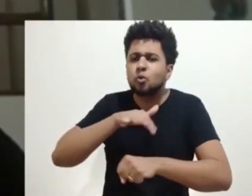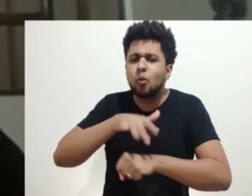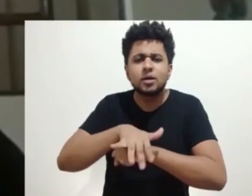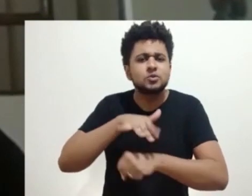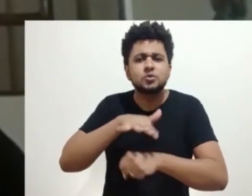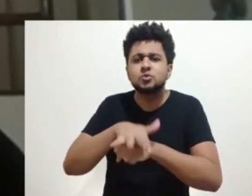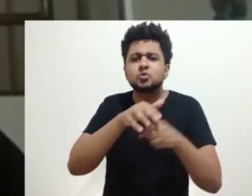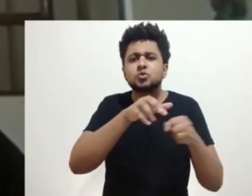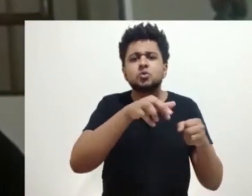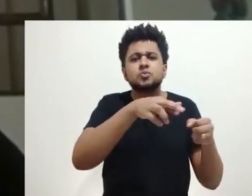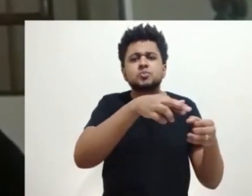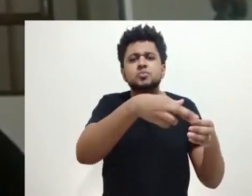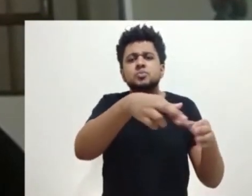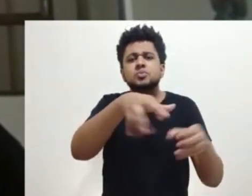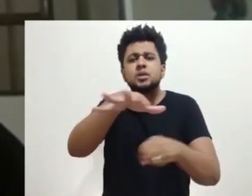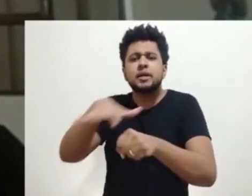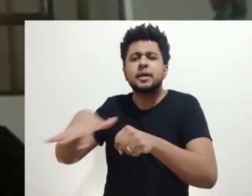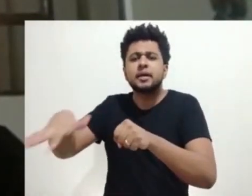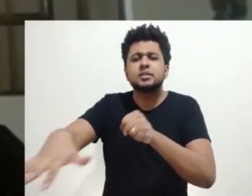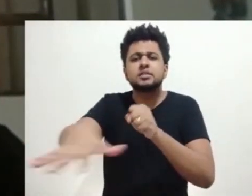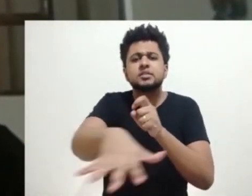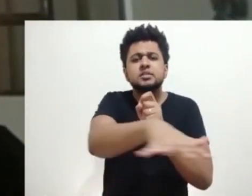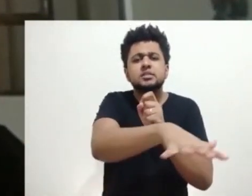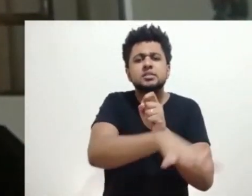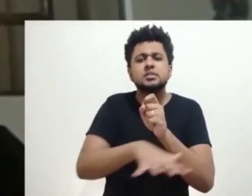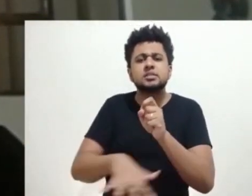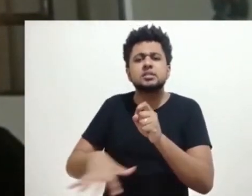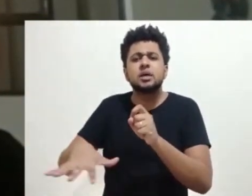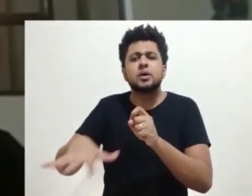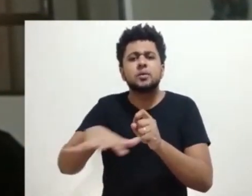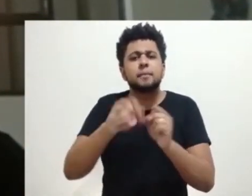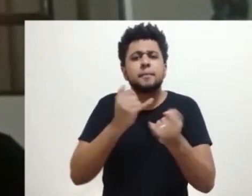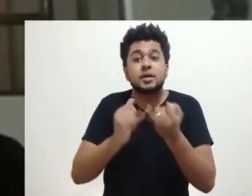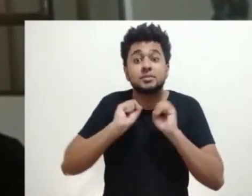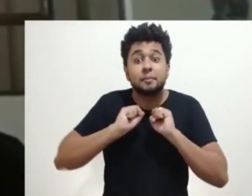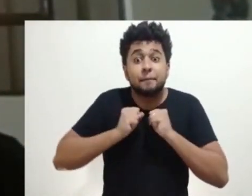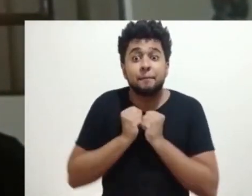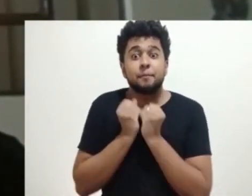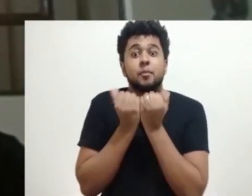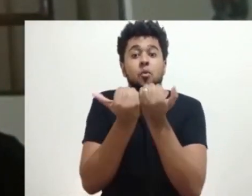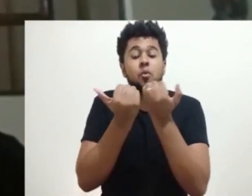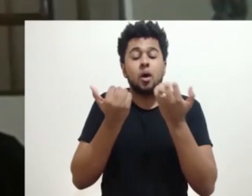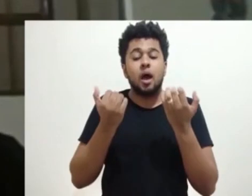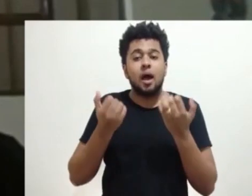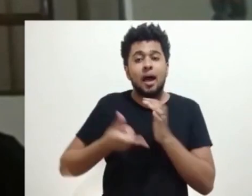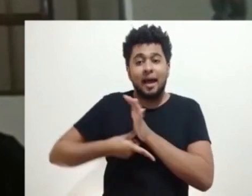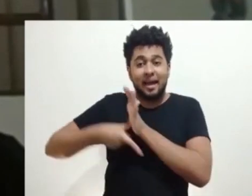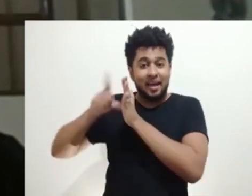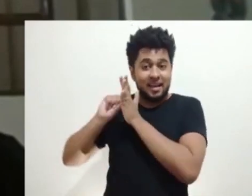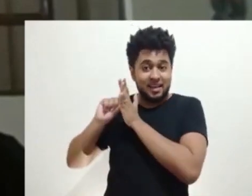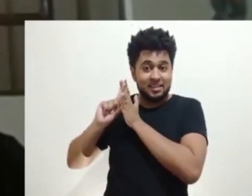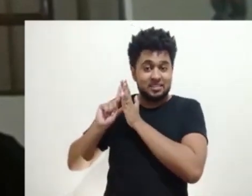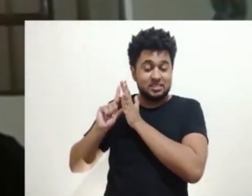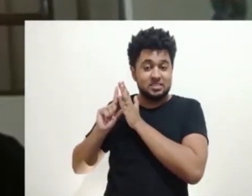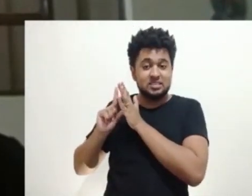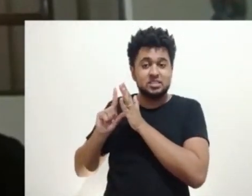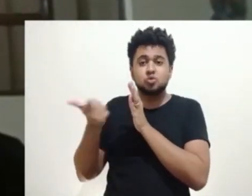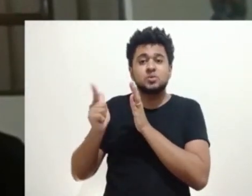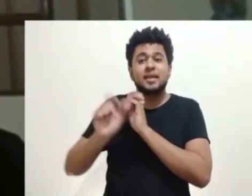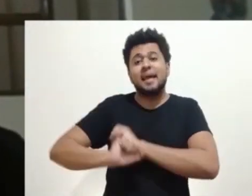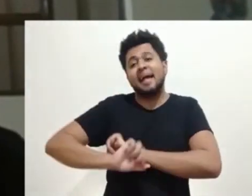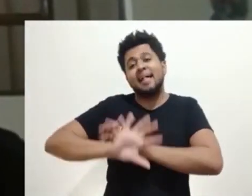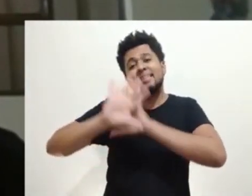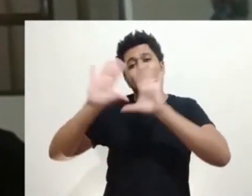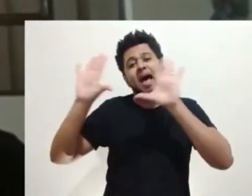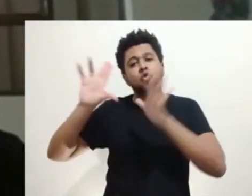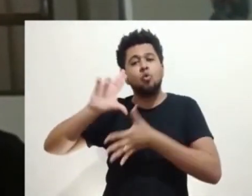O fantástico e o positivo, e que talvez em momentos anteriores não tenha ficado tão